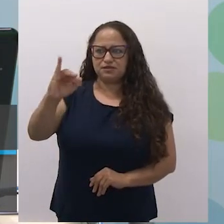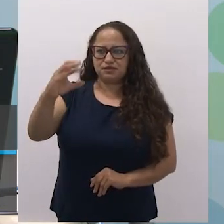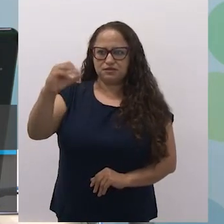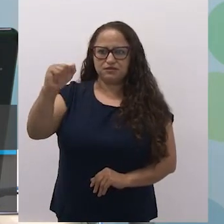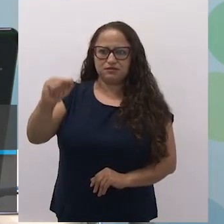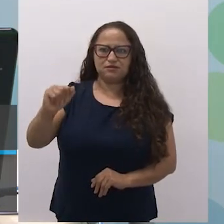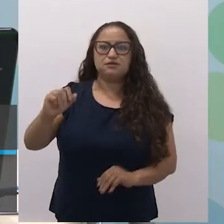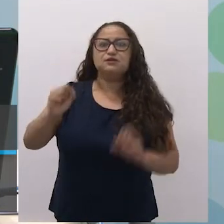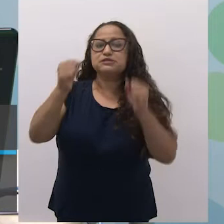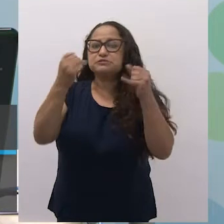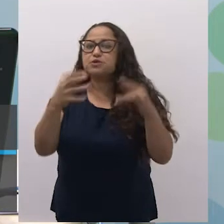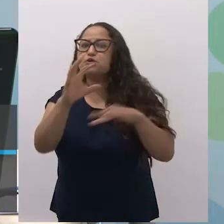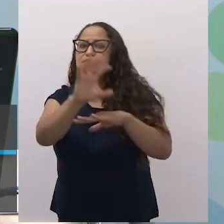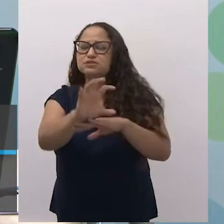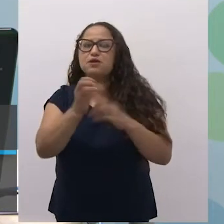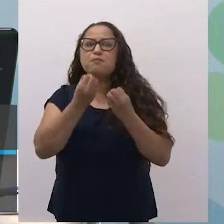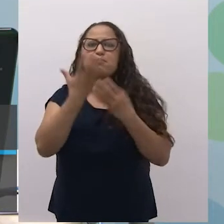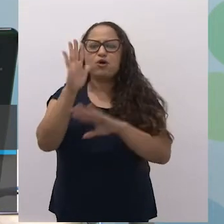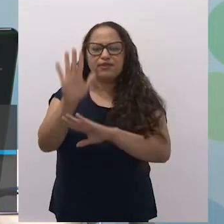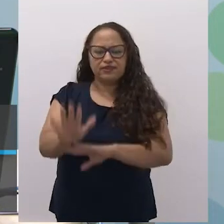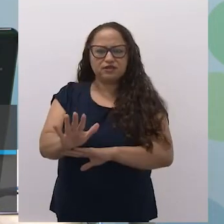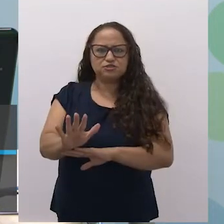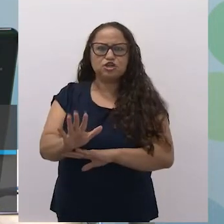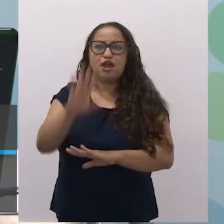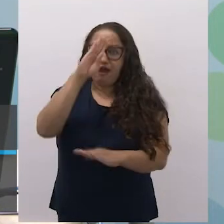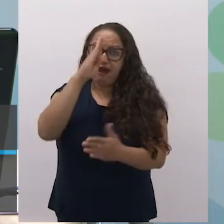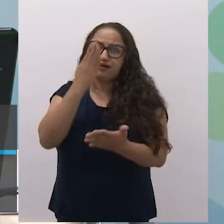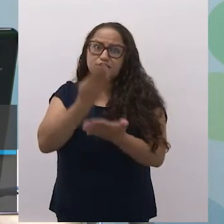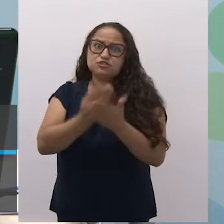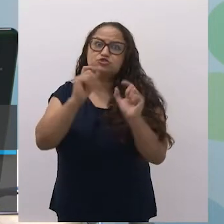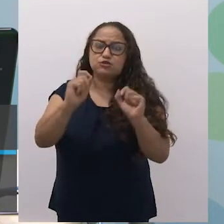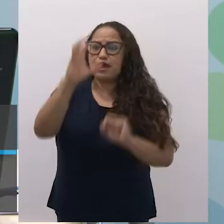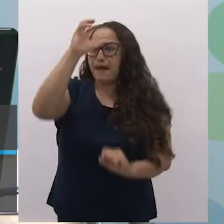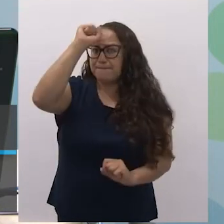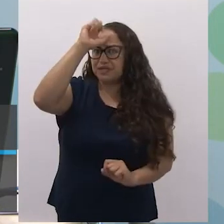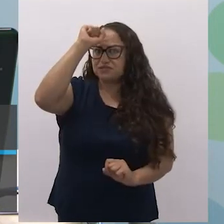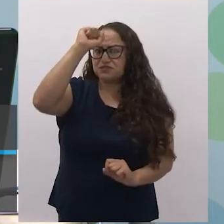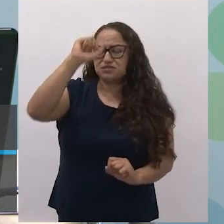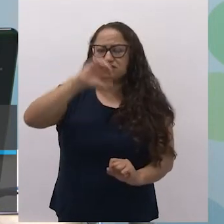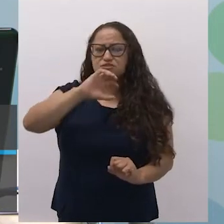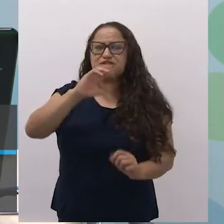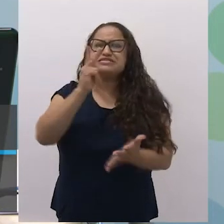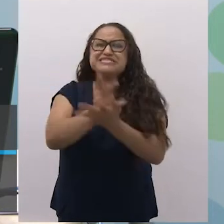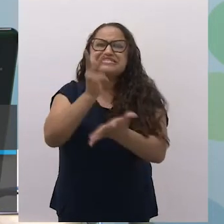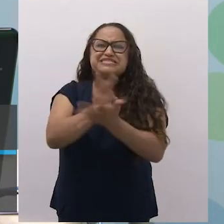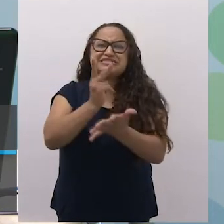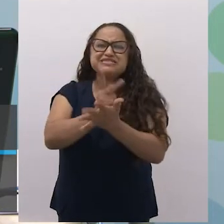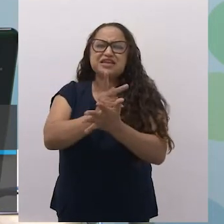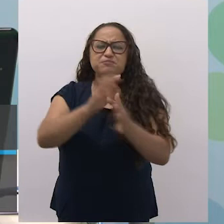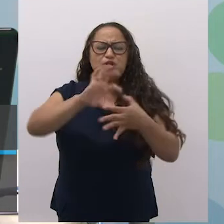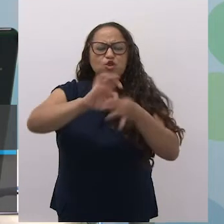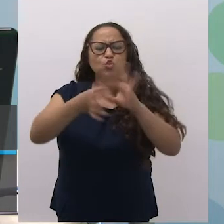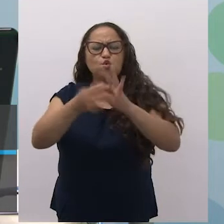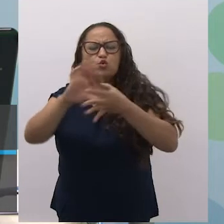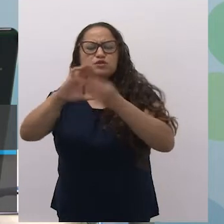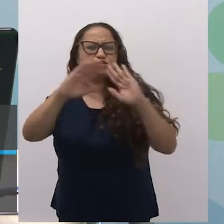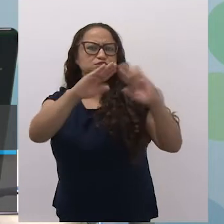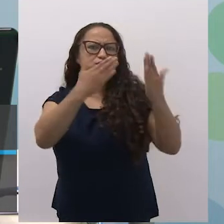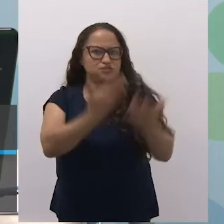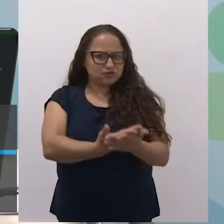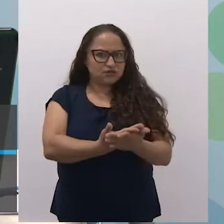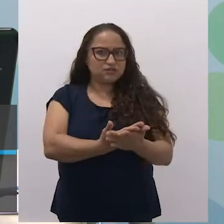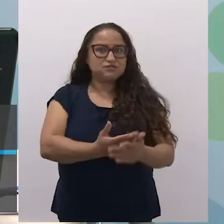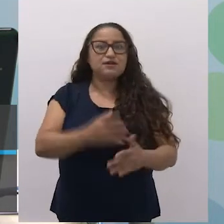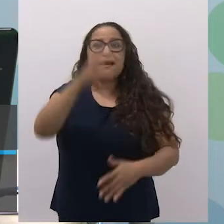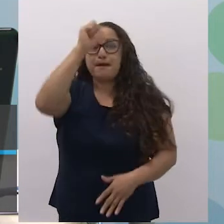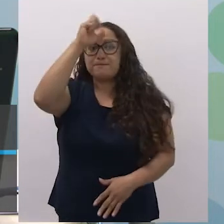assim: boa tarde, creio que as aprendizagens são a todo momento dentro do contexto escolar. As